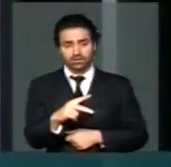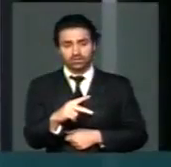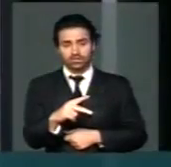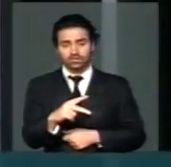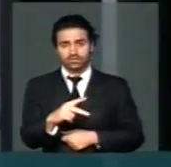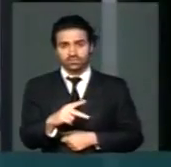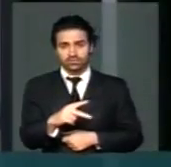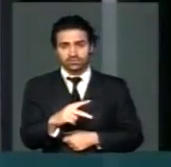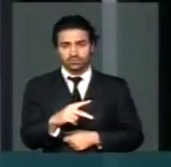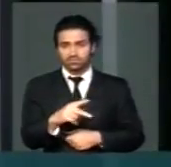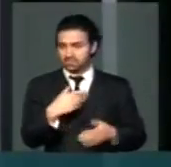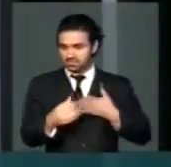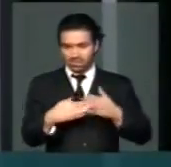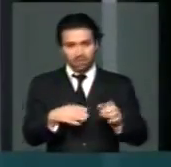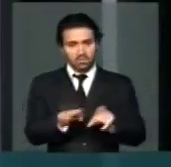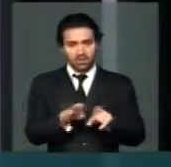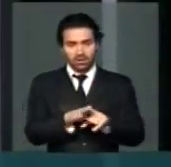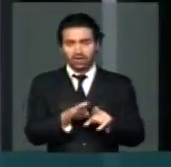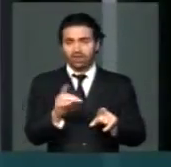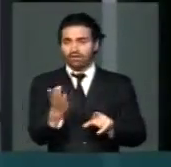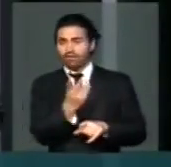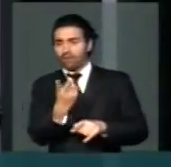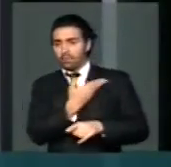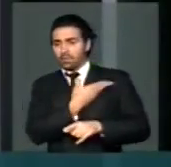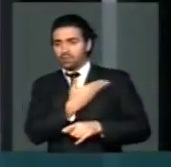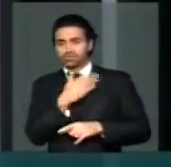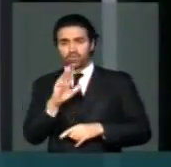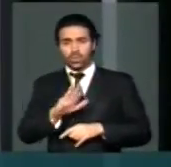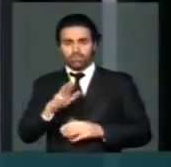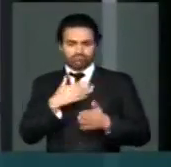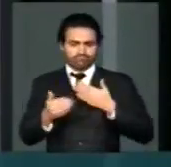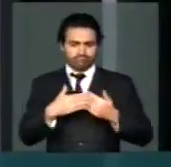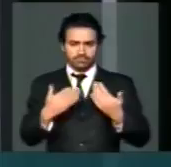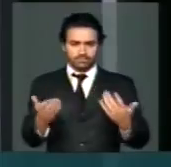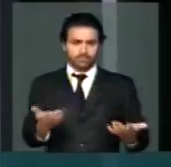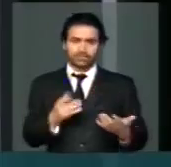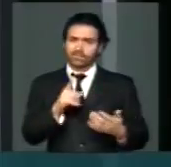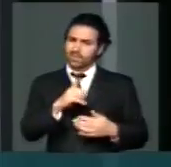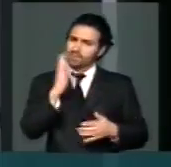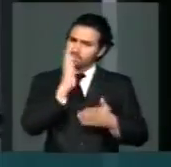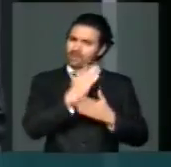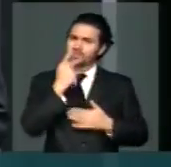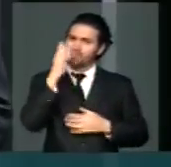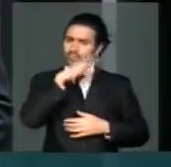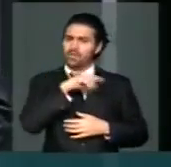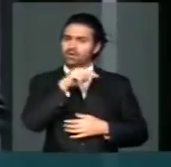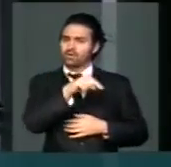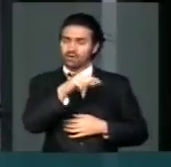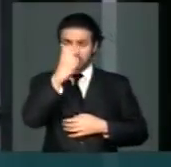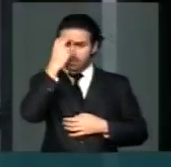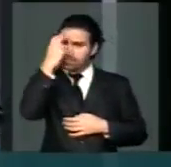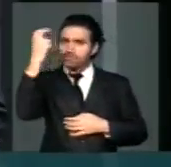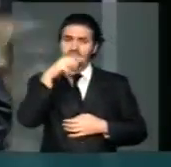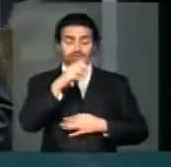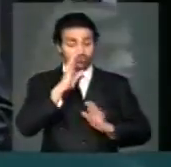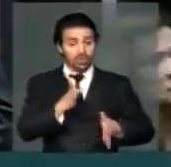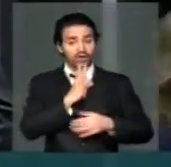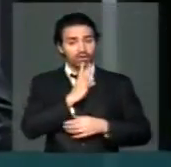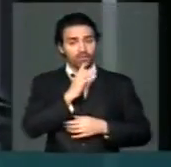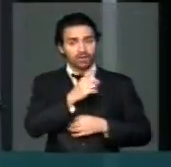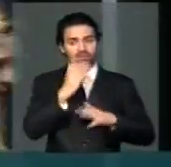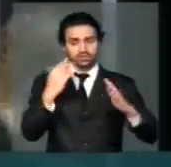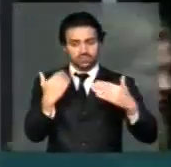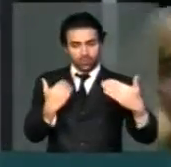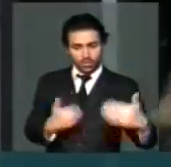Dilma. Não desqualifiquem a capacidade e a qualidade intelectual de um homem que experimentou os